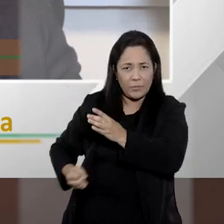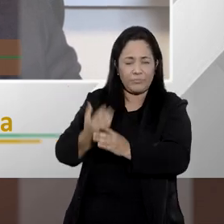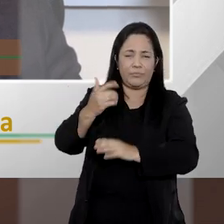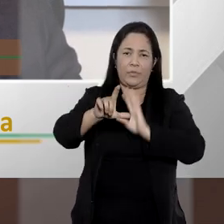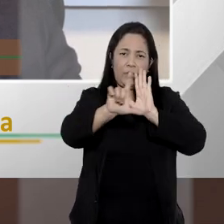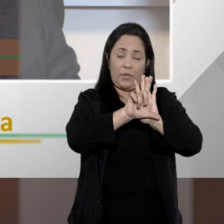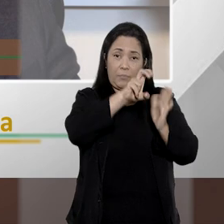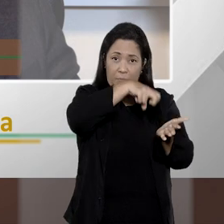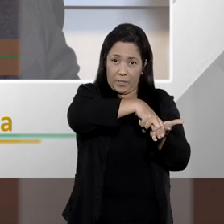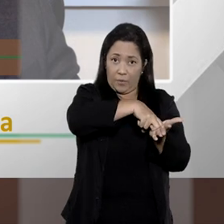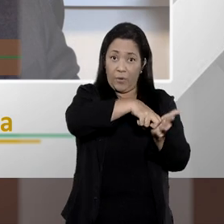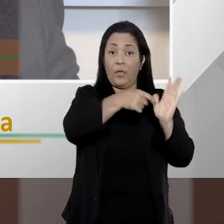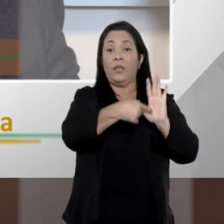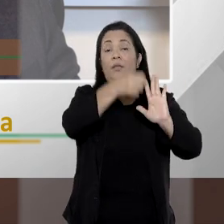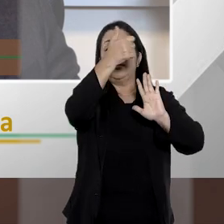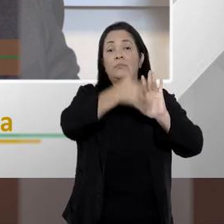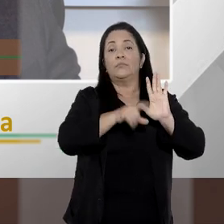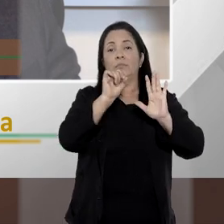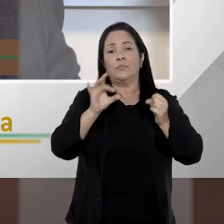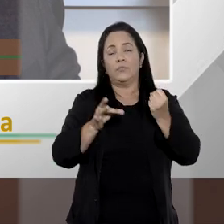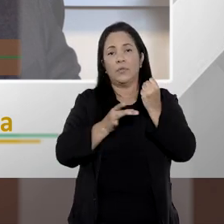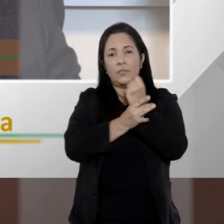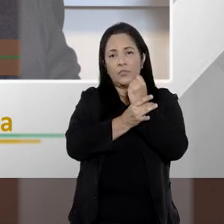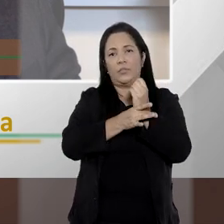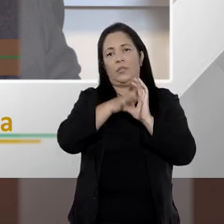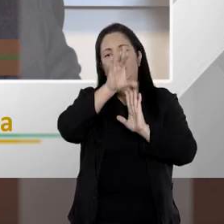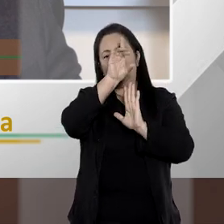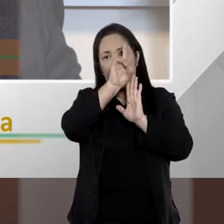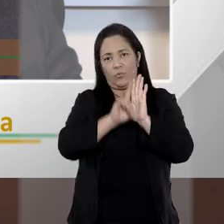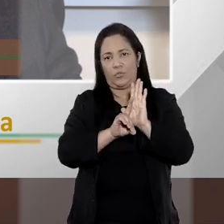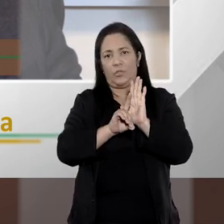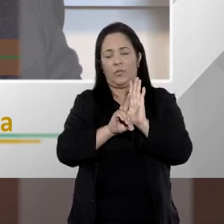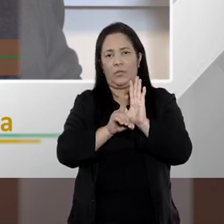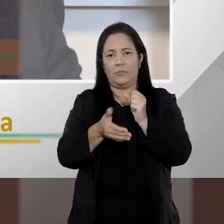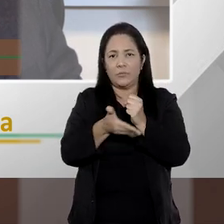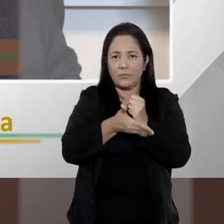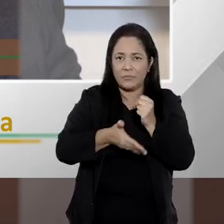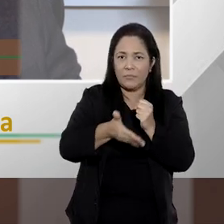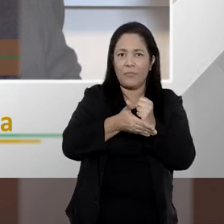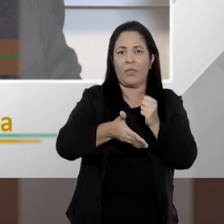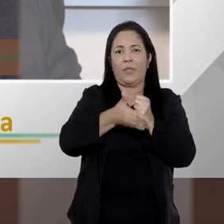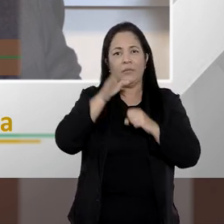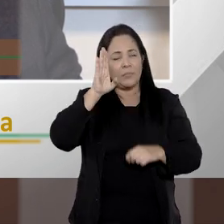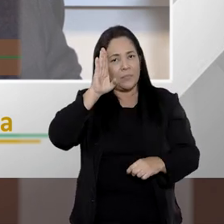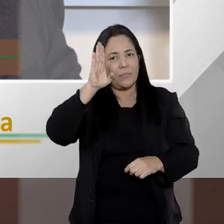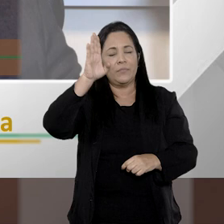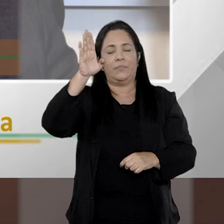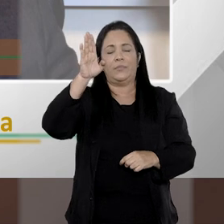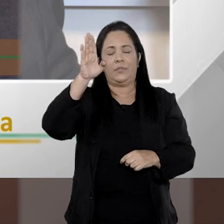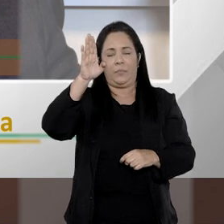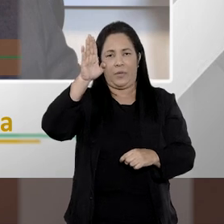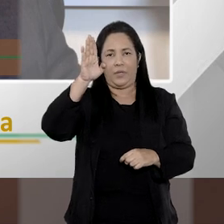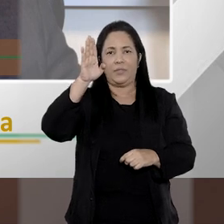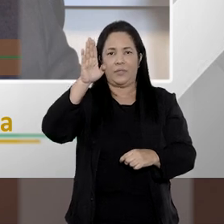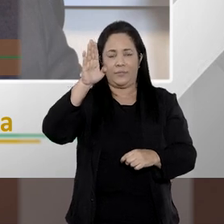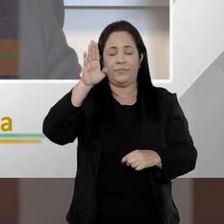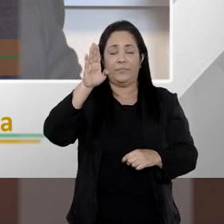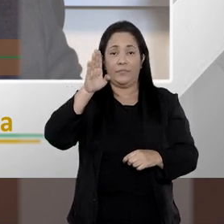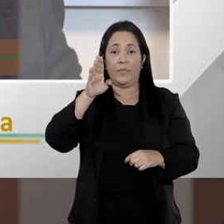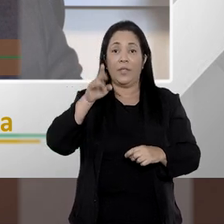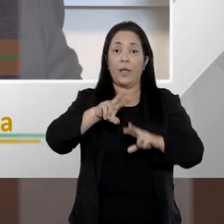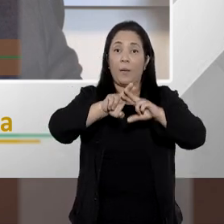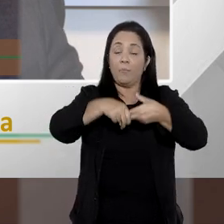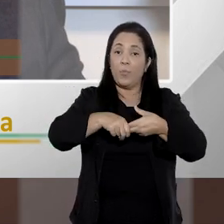o cumprimento dos direitos fundamentais que viriam a ser efetivamente materializados